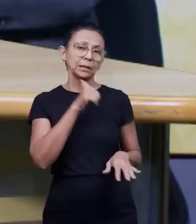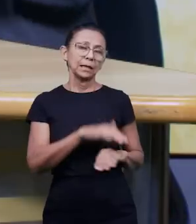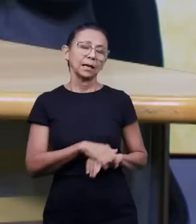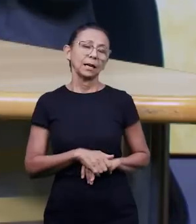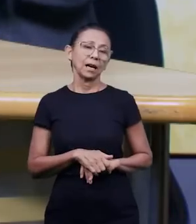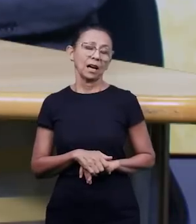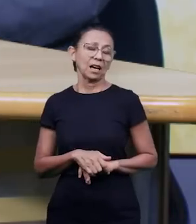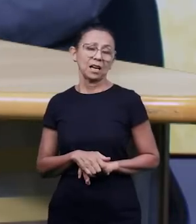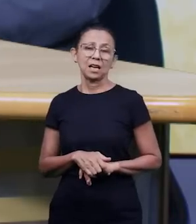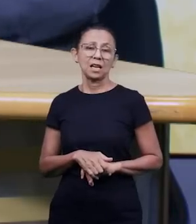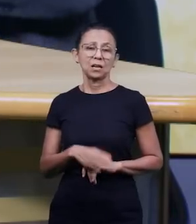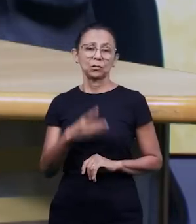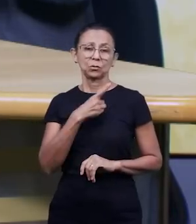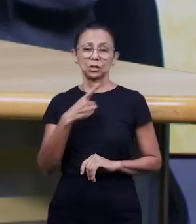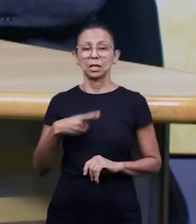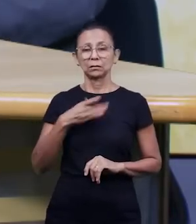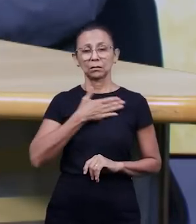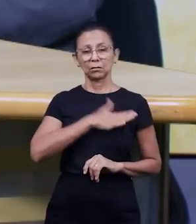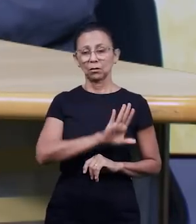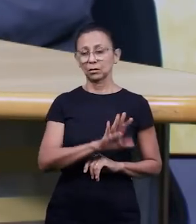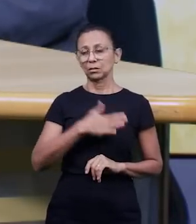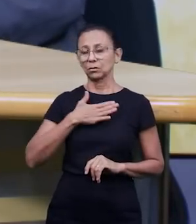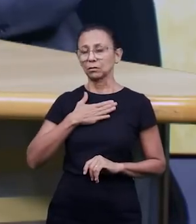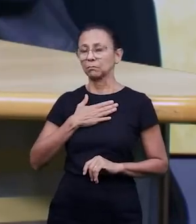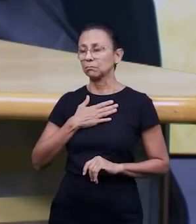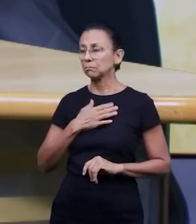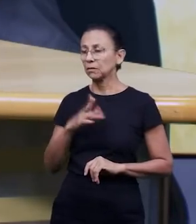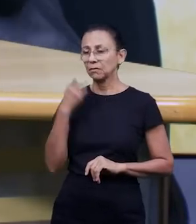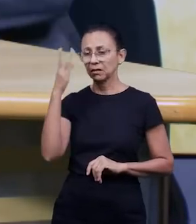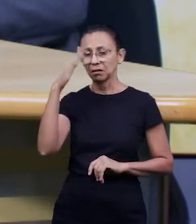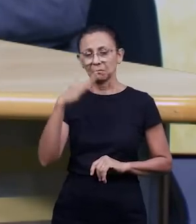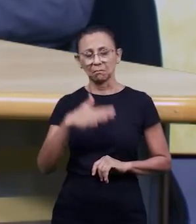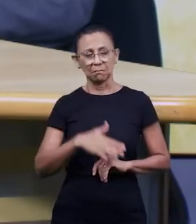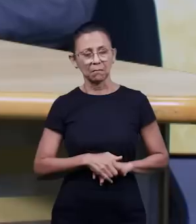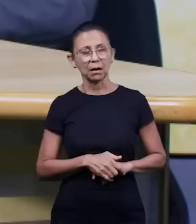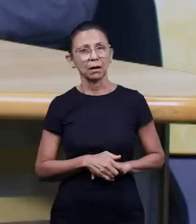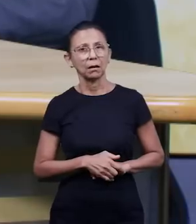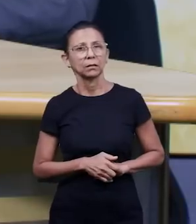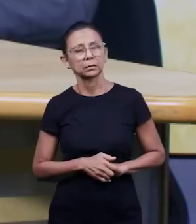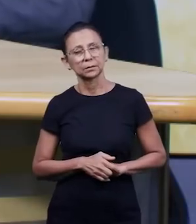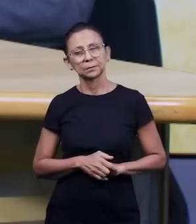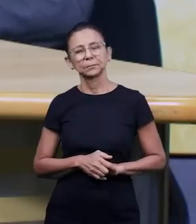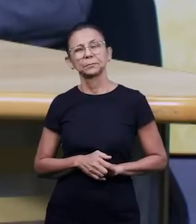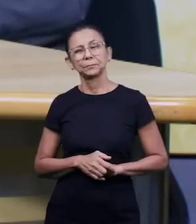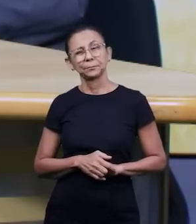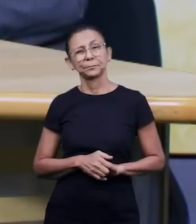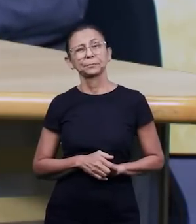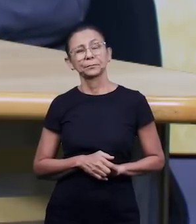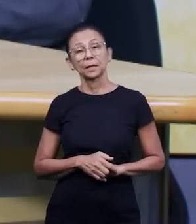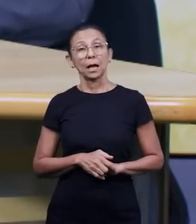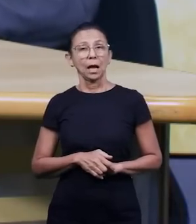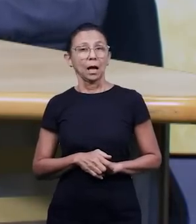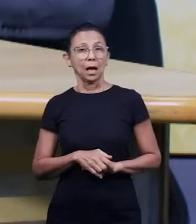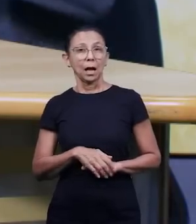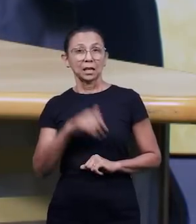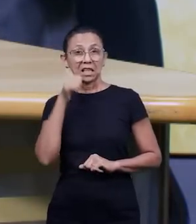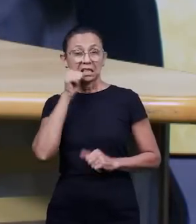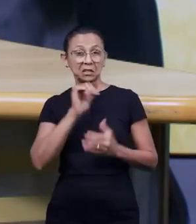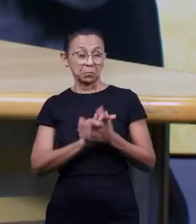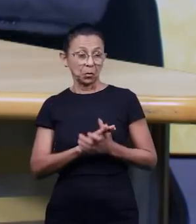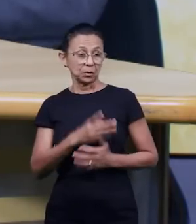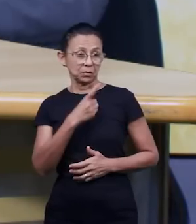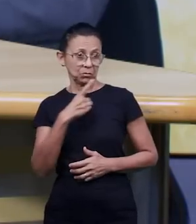Aí ele resolve e diz, não, eu estou assim por causa da minha mulher. Minha mulher é assim, minha mulher é assim. Lá. Aí você chama